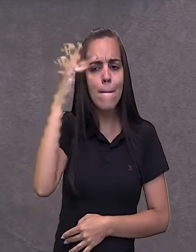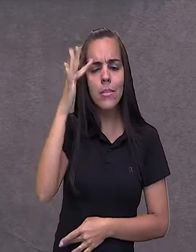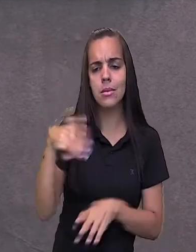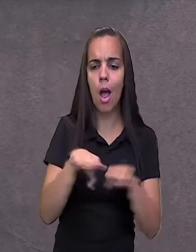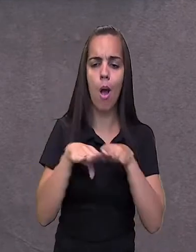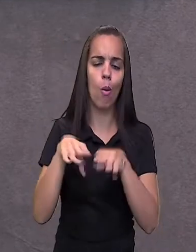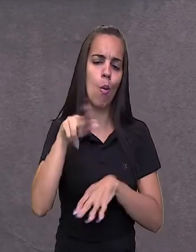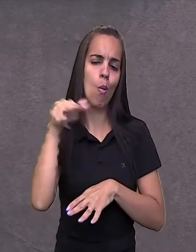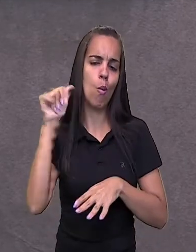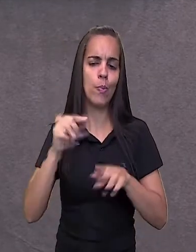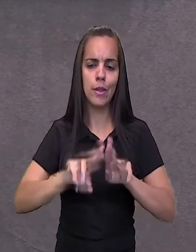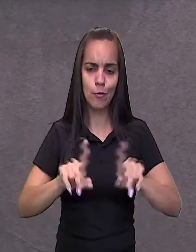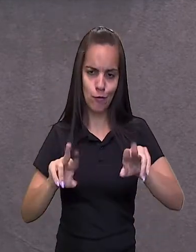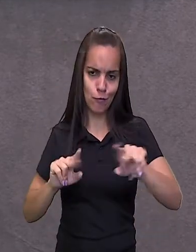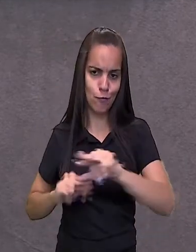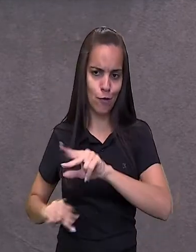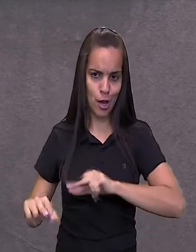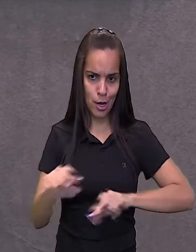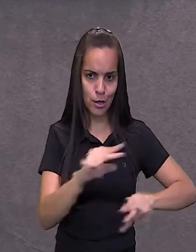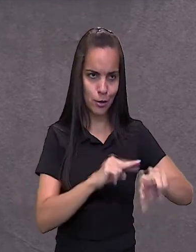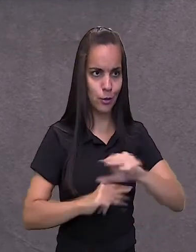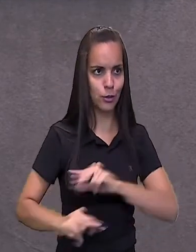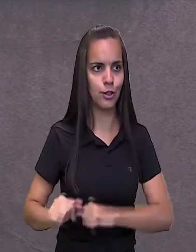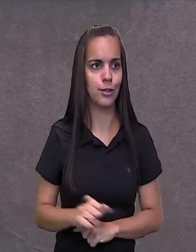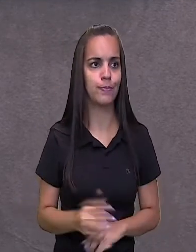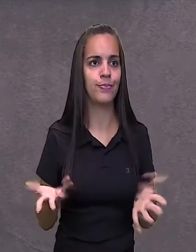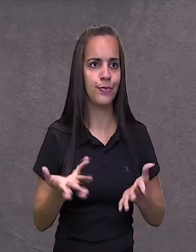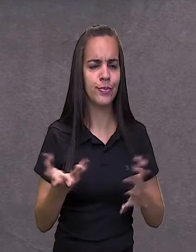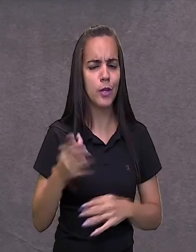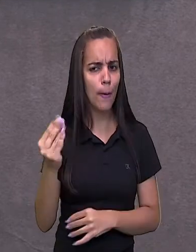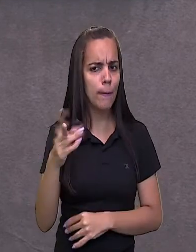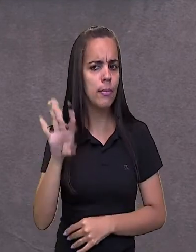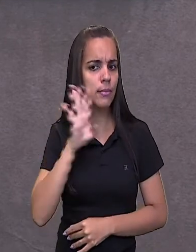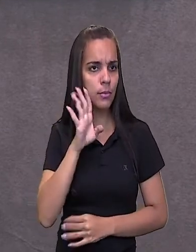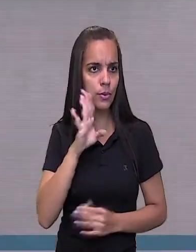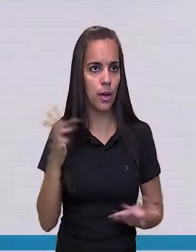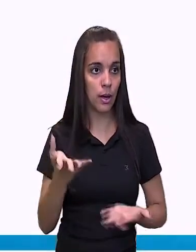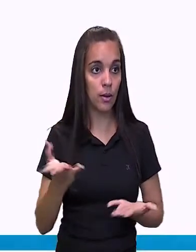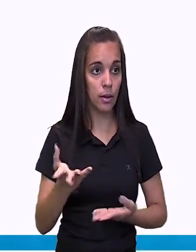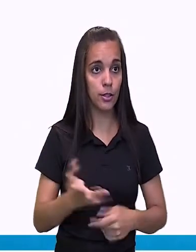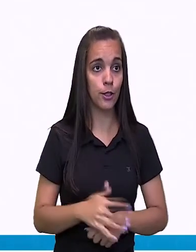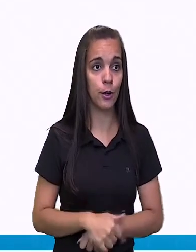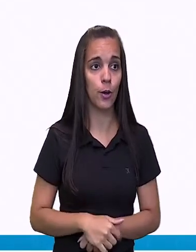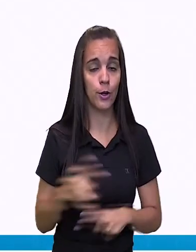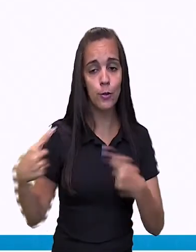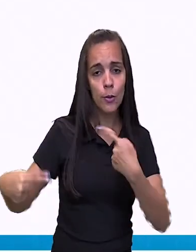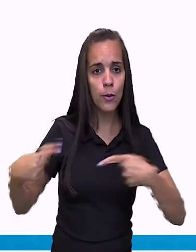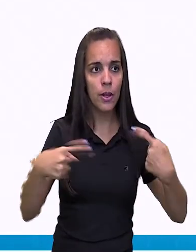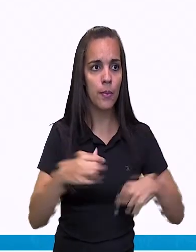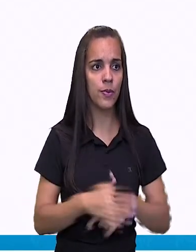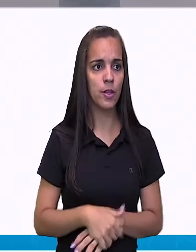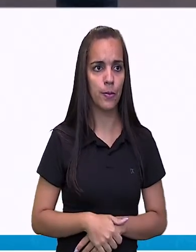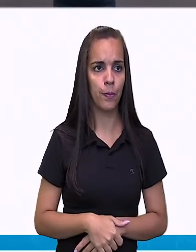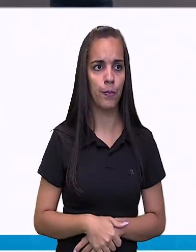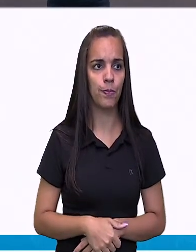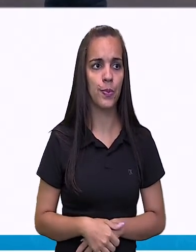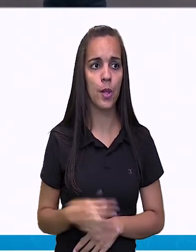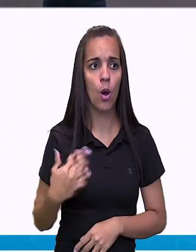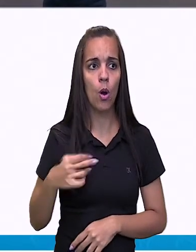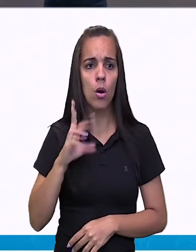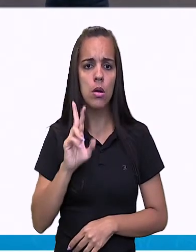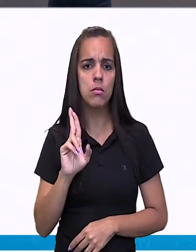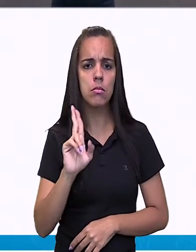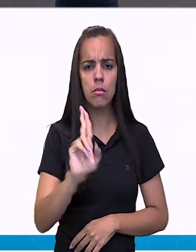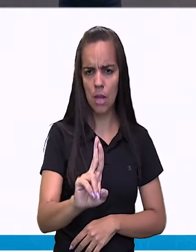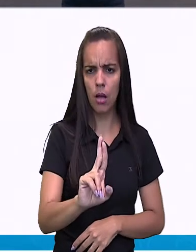respeitar a ideia do outro. Agora, olha que interessante aqui que nós temos nessa imagem, olha o que remete aqui, ó.